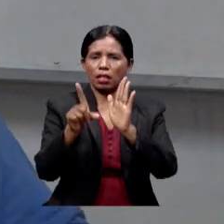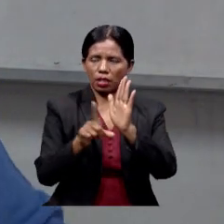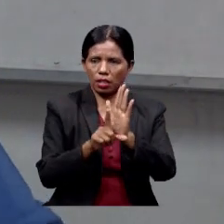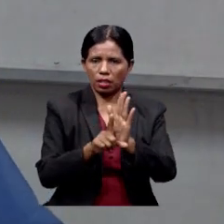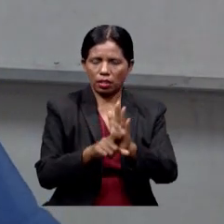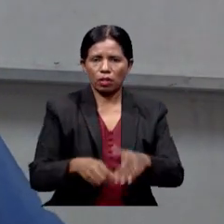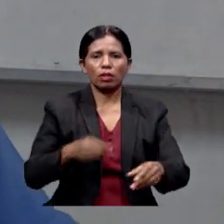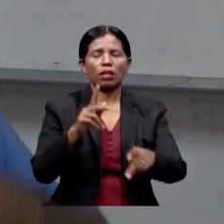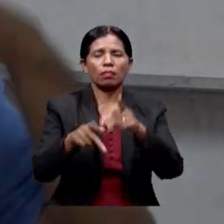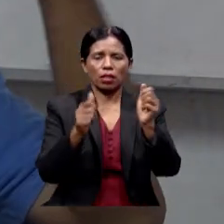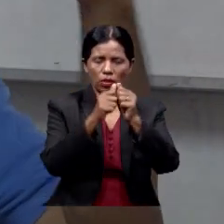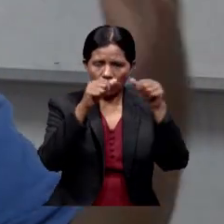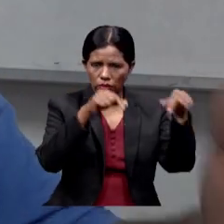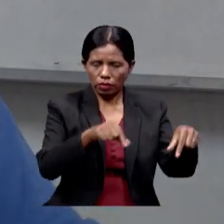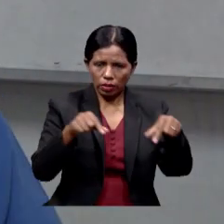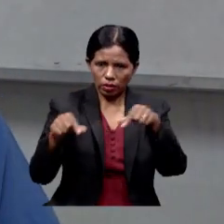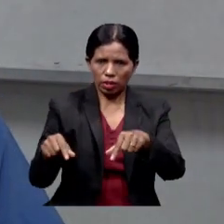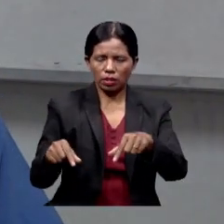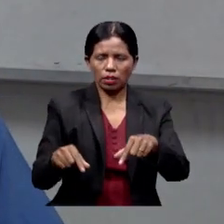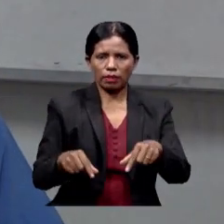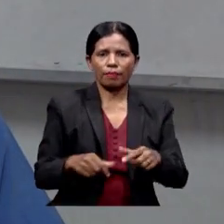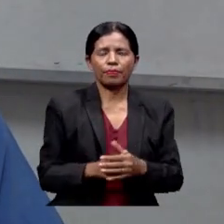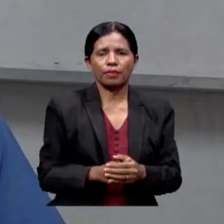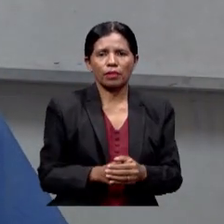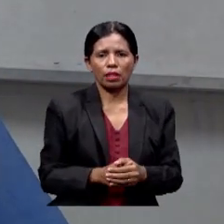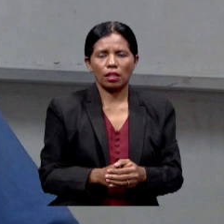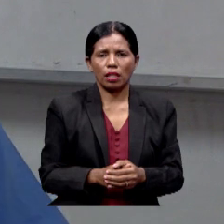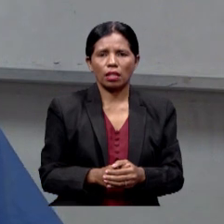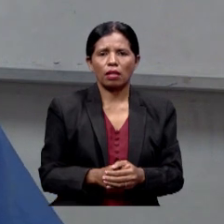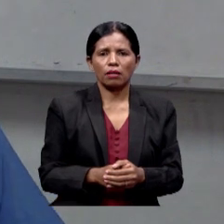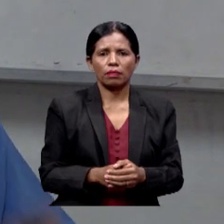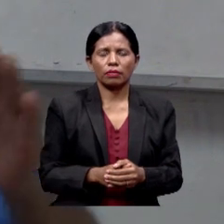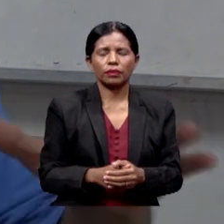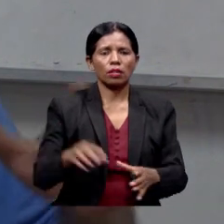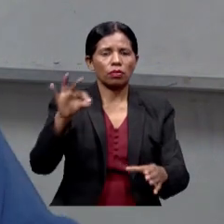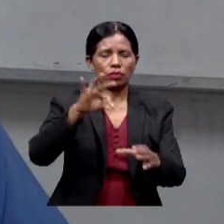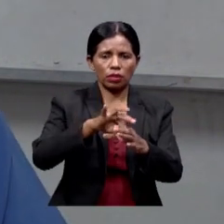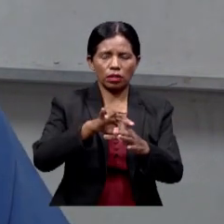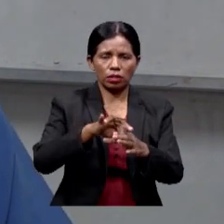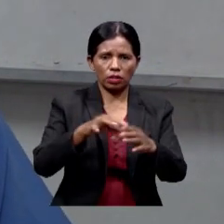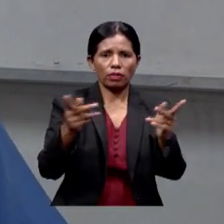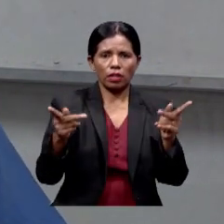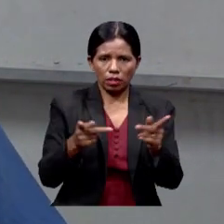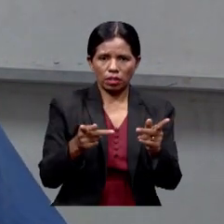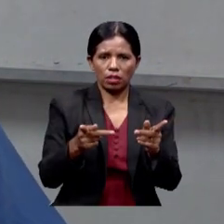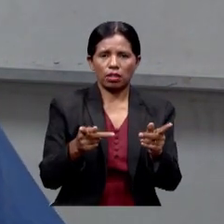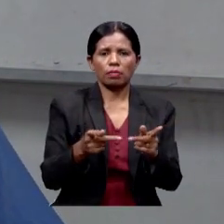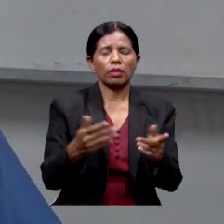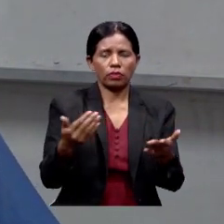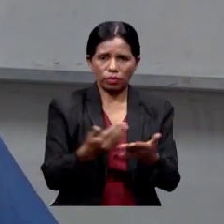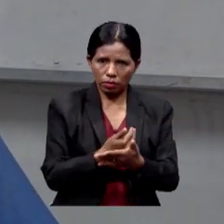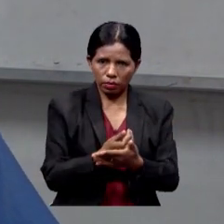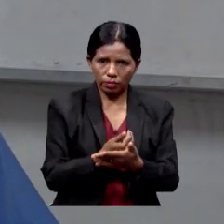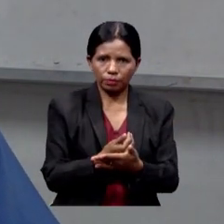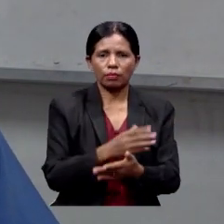Ba questão é uma deficiente, ba questão será votação be paralelo.